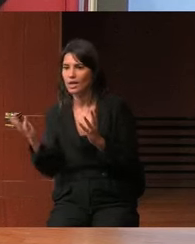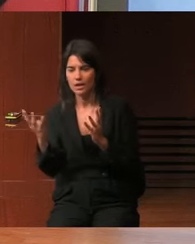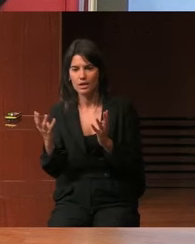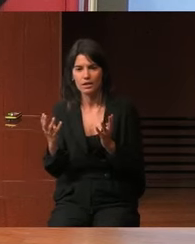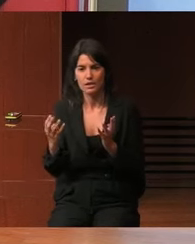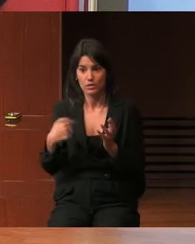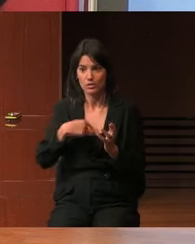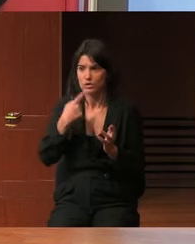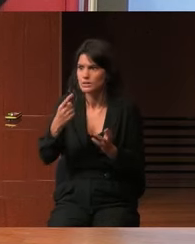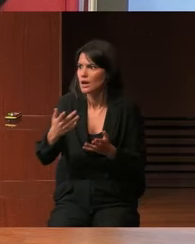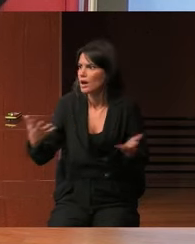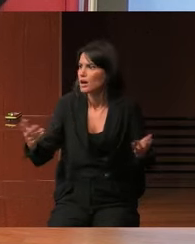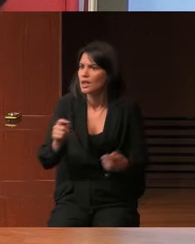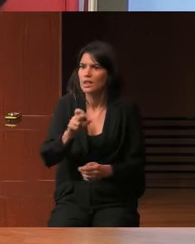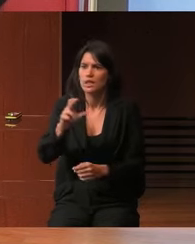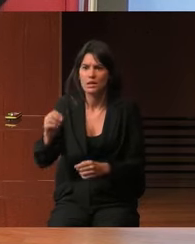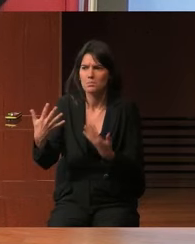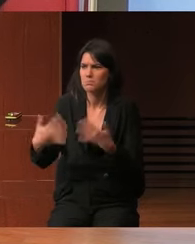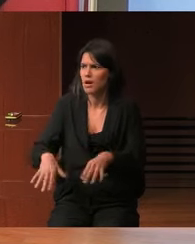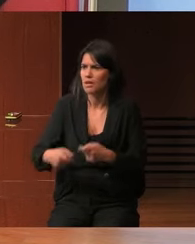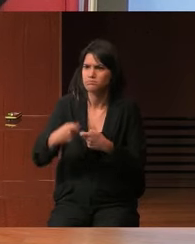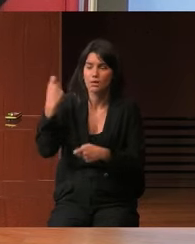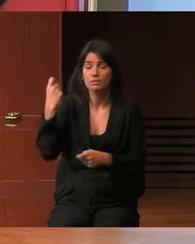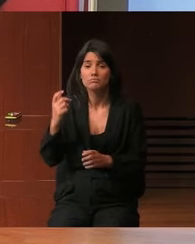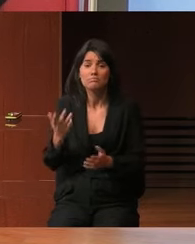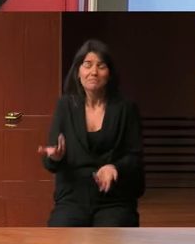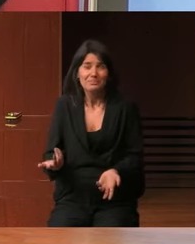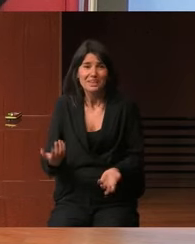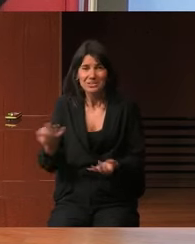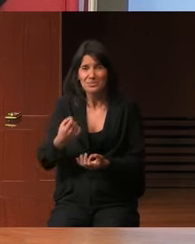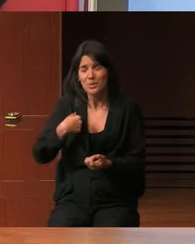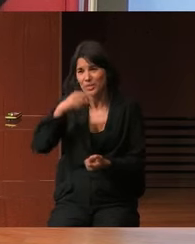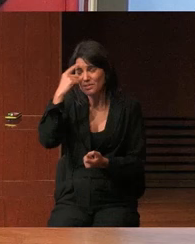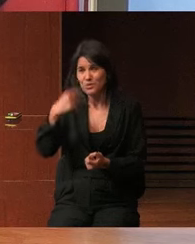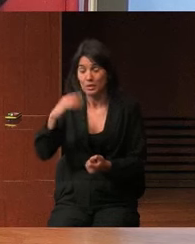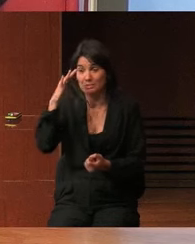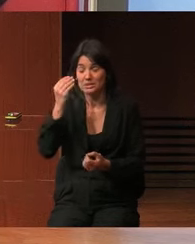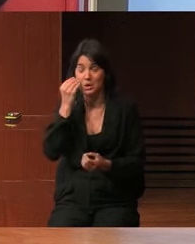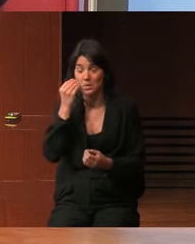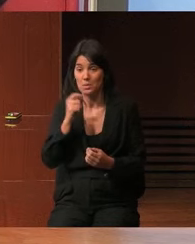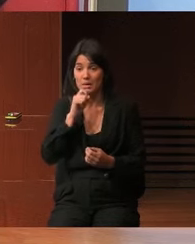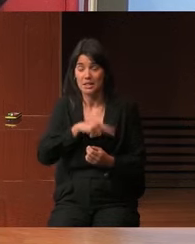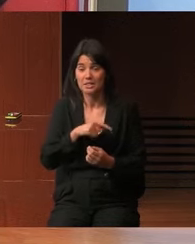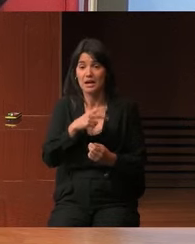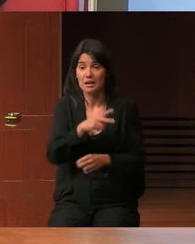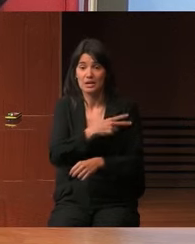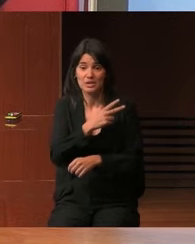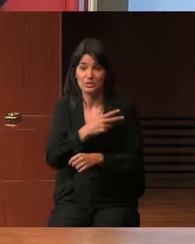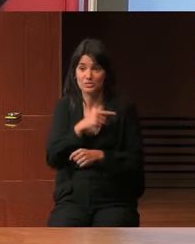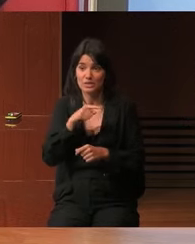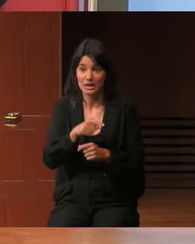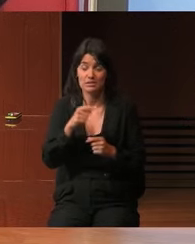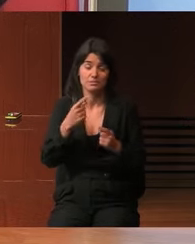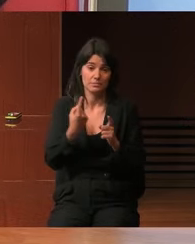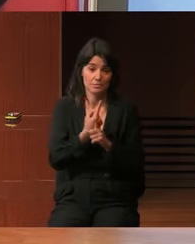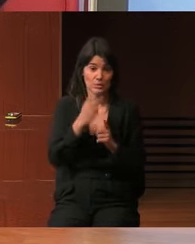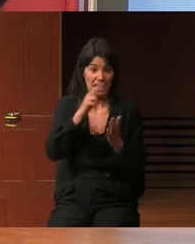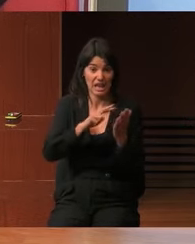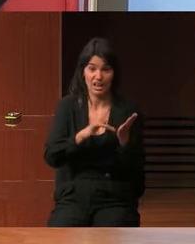isto é profundamente errado, isto não serve. Eu tenho, de facto, dificuldade em imaginar como é que uma pessoa lê a crítica da Faculdade de Julgar de Kant